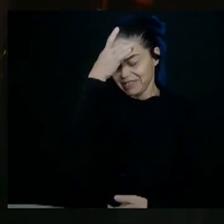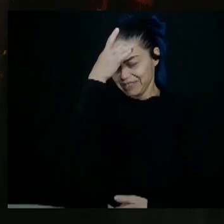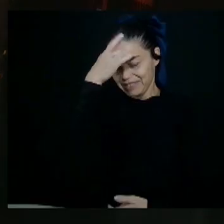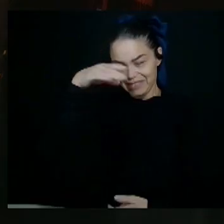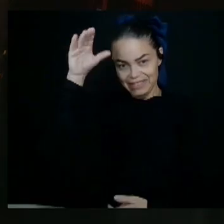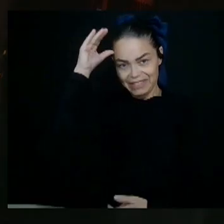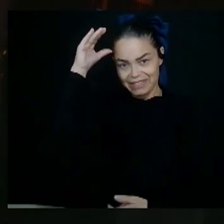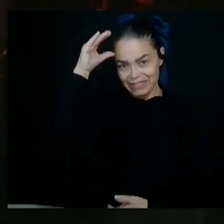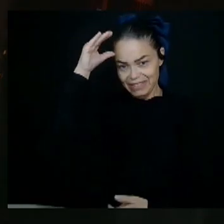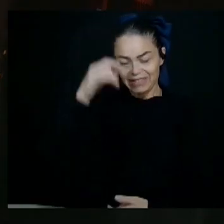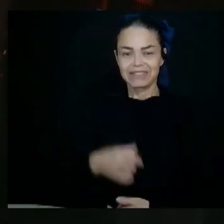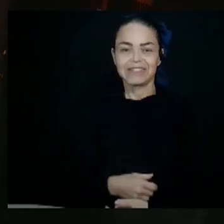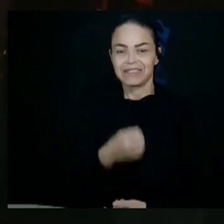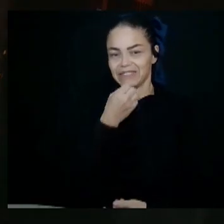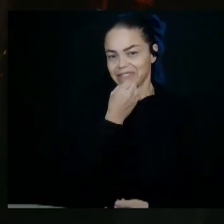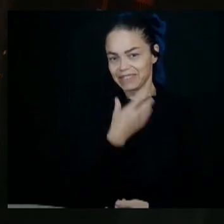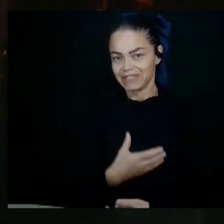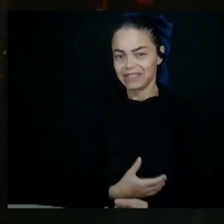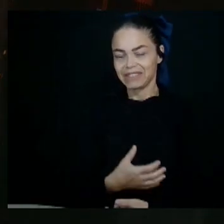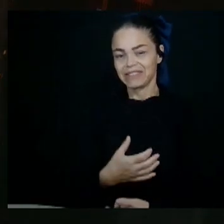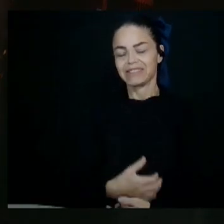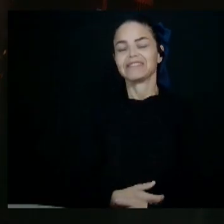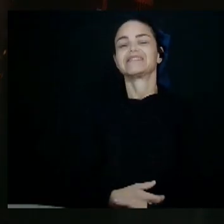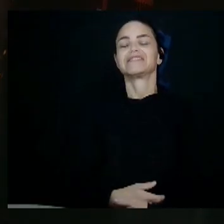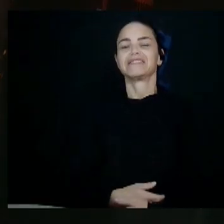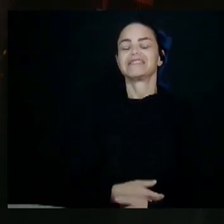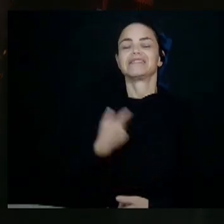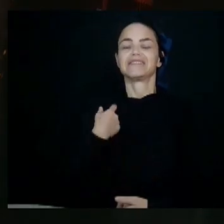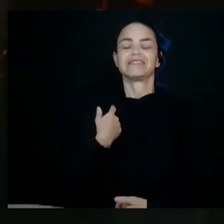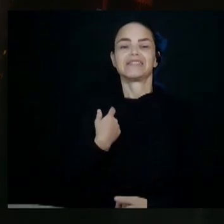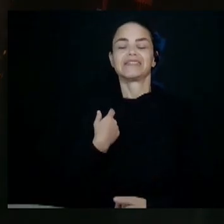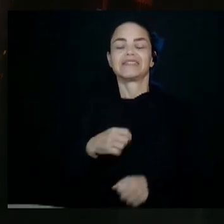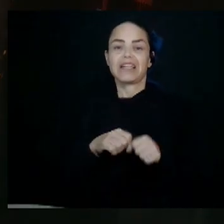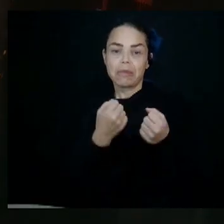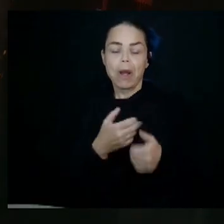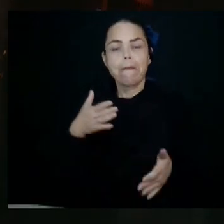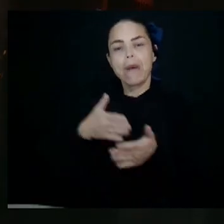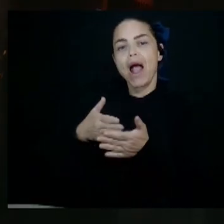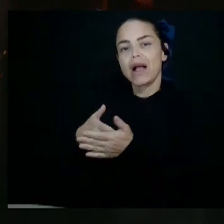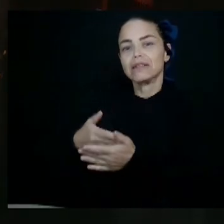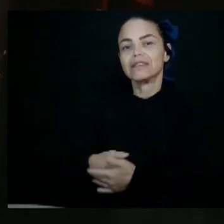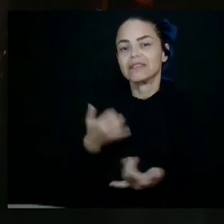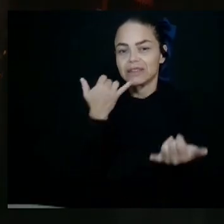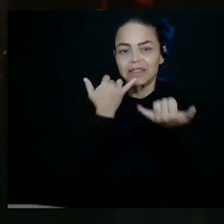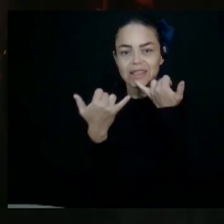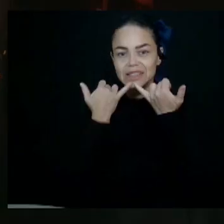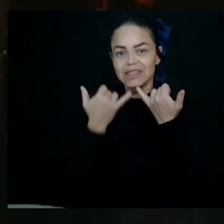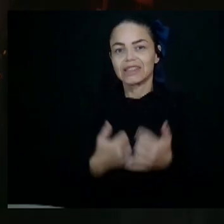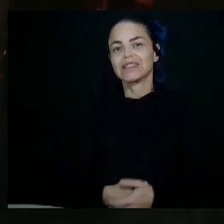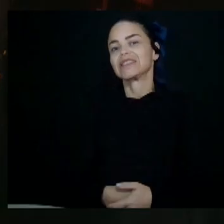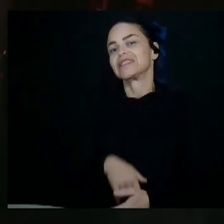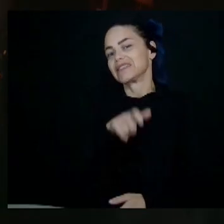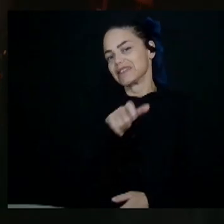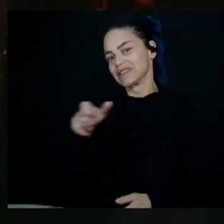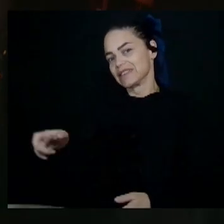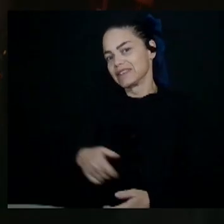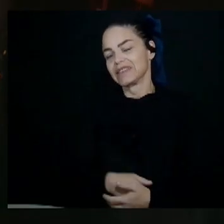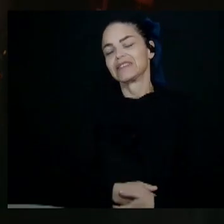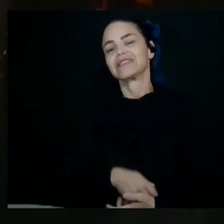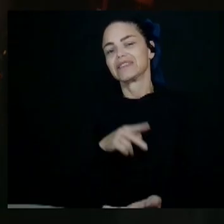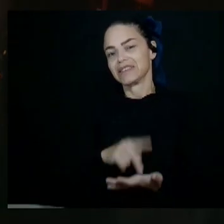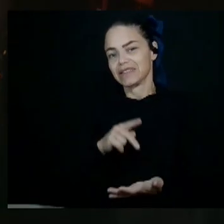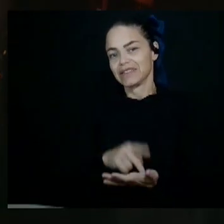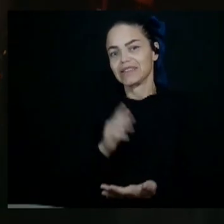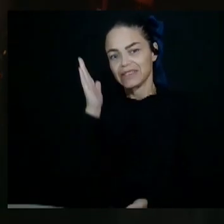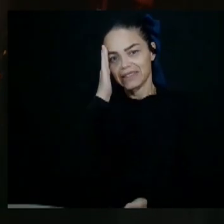E que bom que a gente pode quebrar tabus e trazer a informação de pessoas que realmente entendem